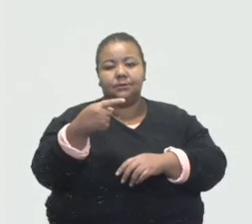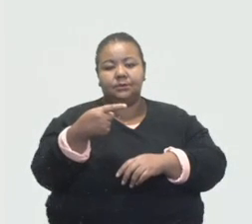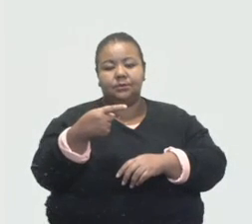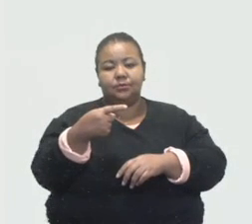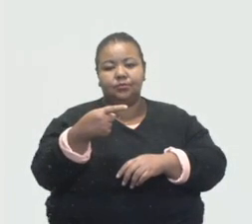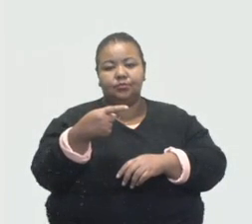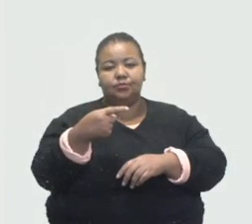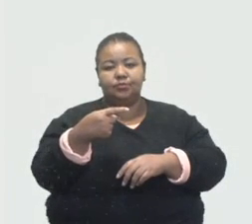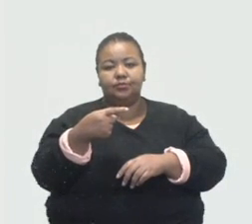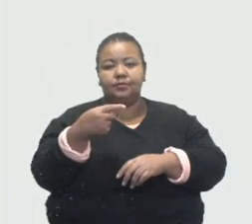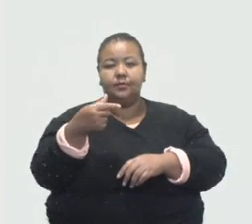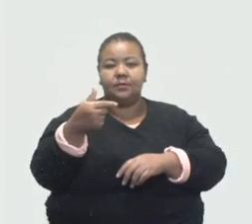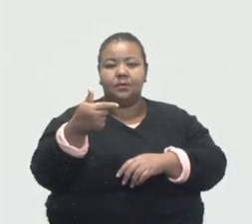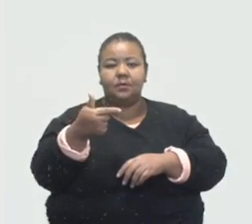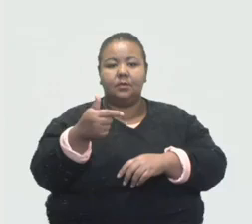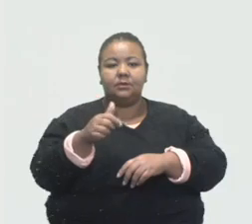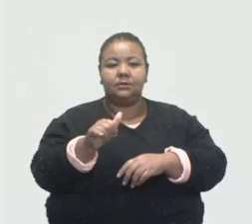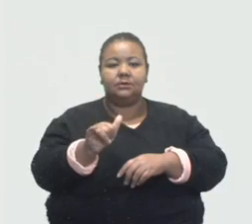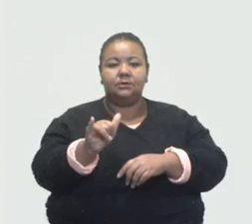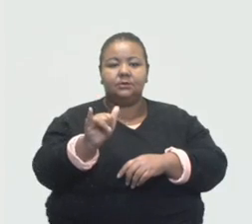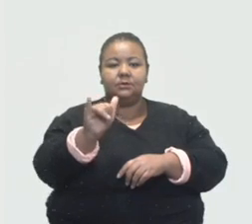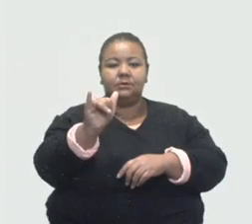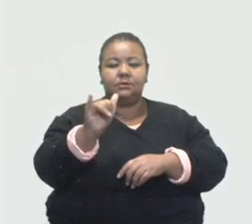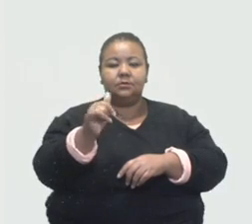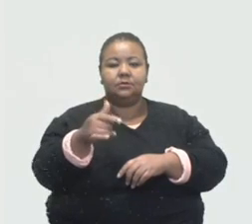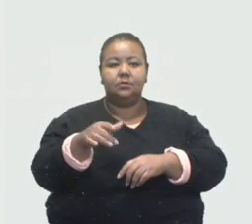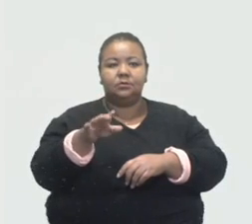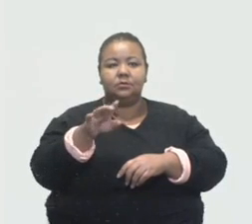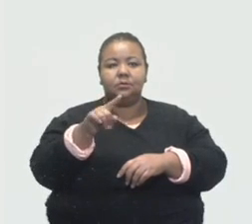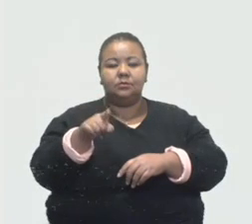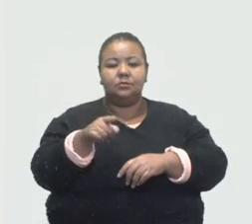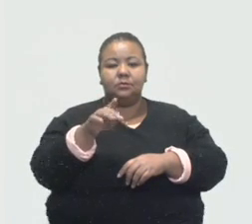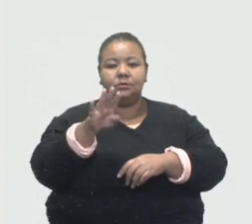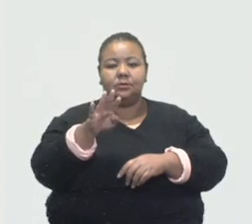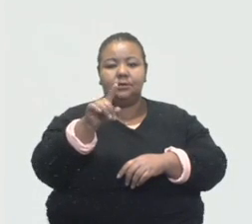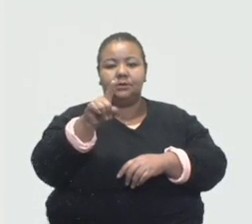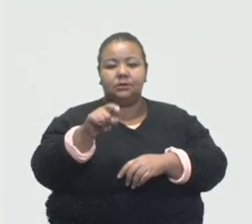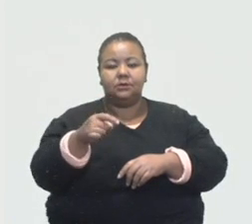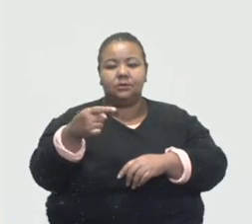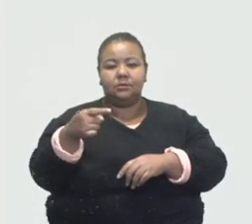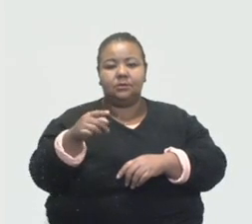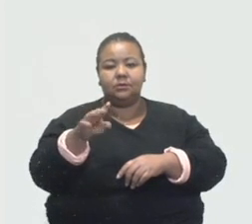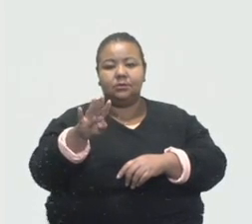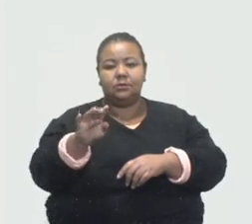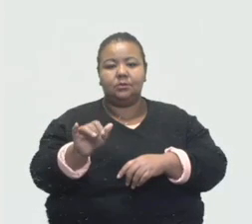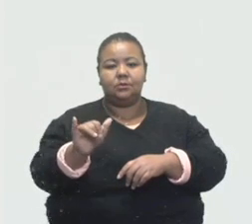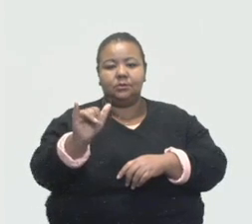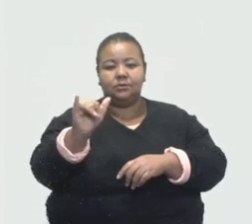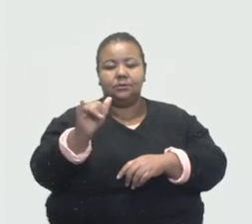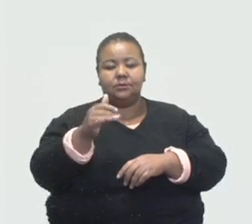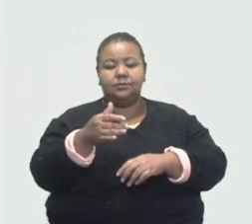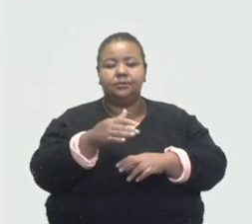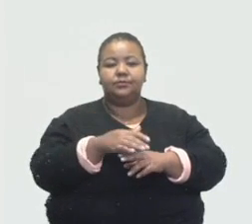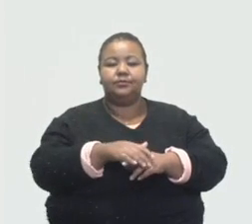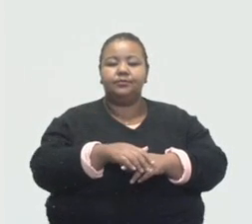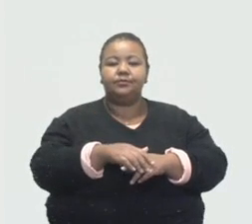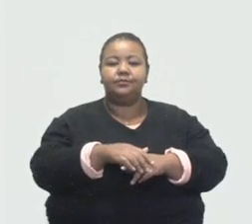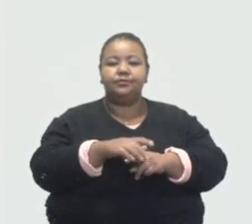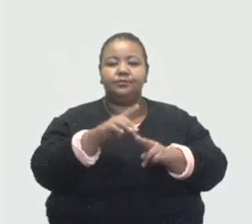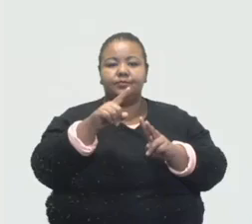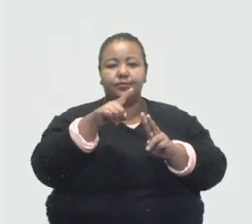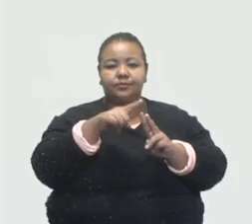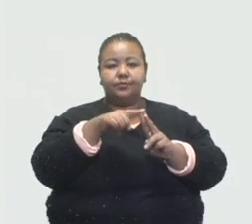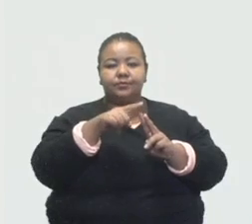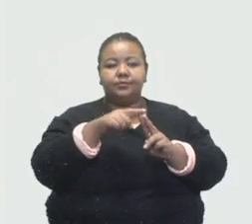menos 2y, 4x menos 4y. Foi dado um vetor, que a gente